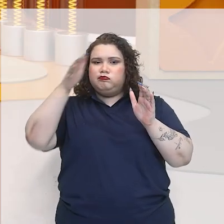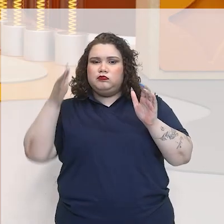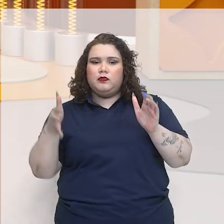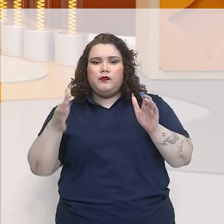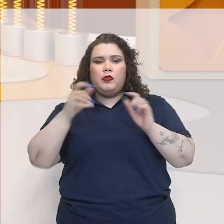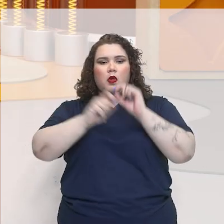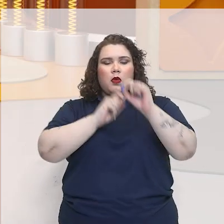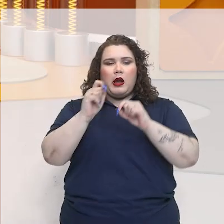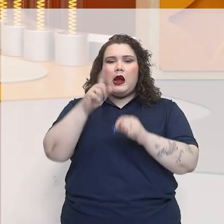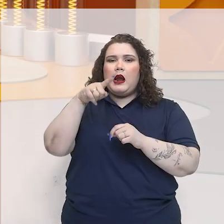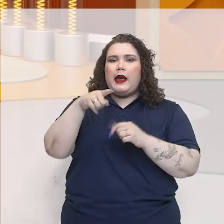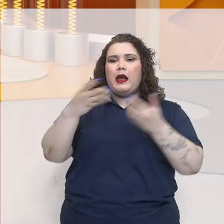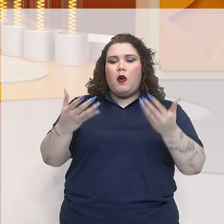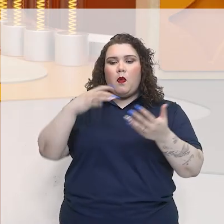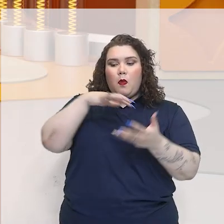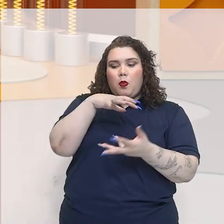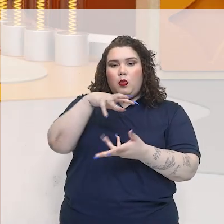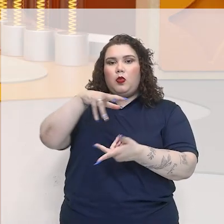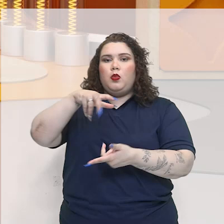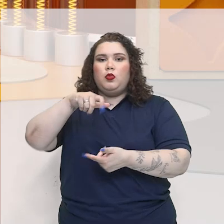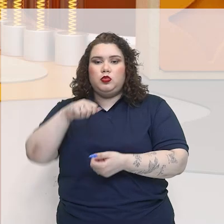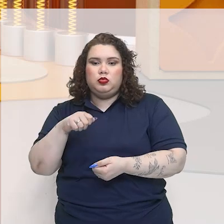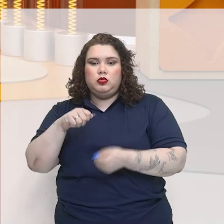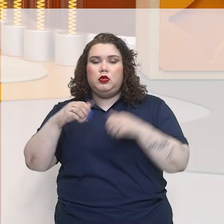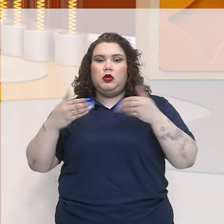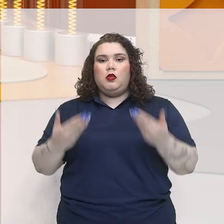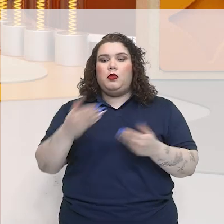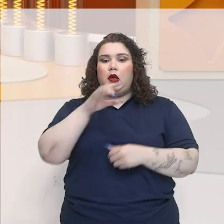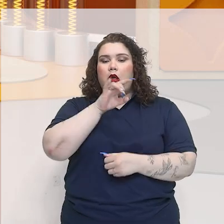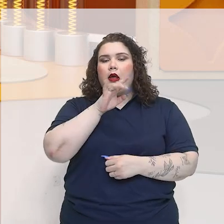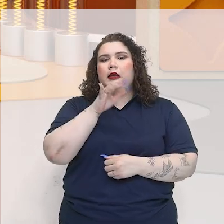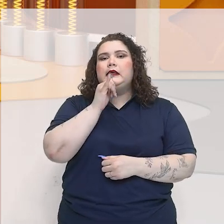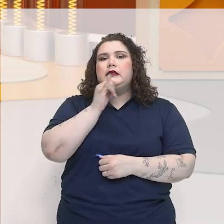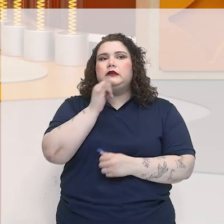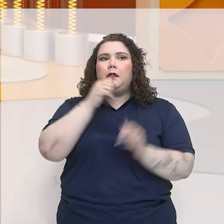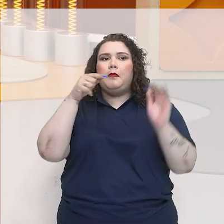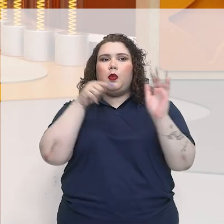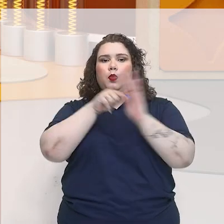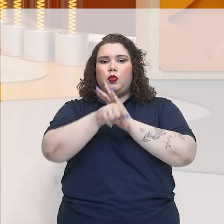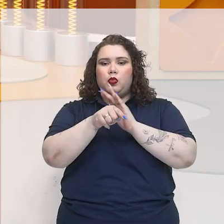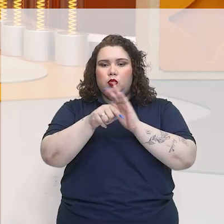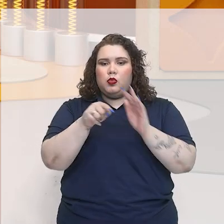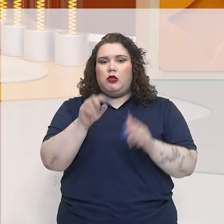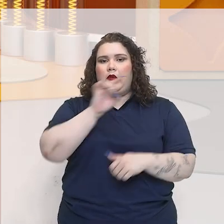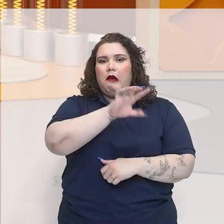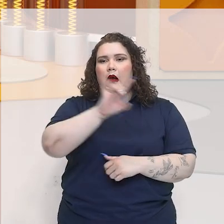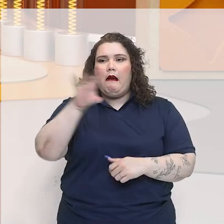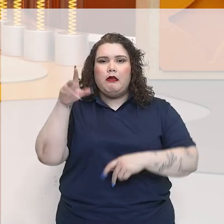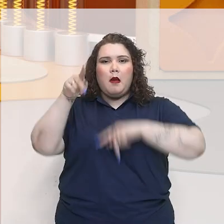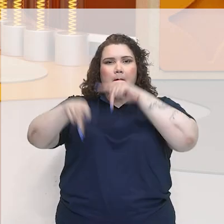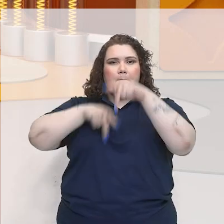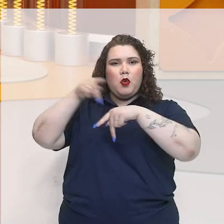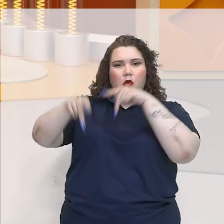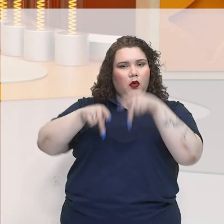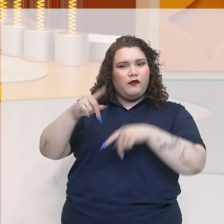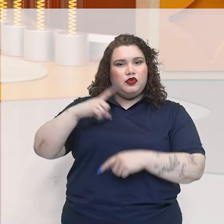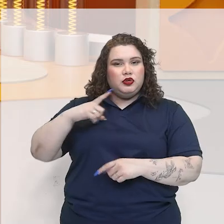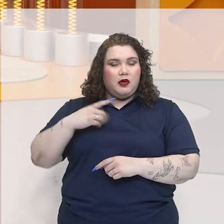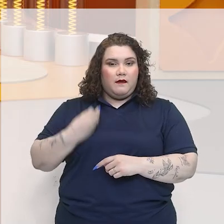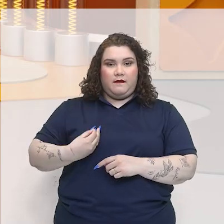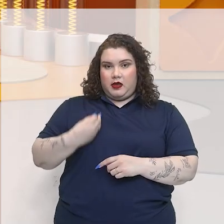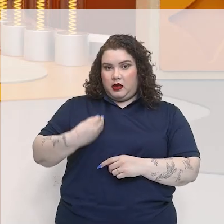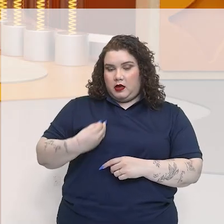Terra em si, ou seja, então, se a gente for perguntar, então, de cada uma das civilizações que existem,